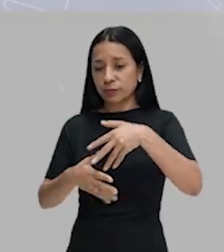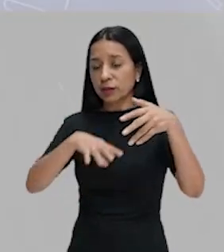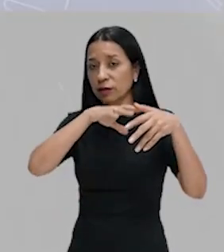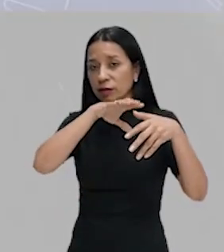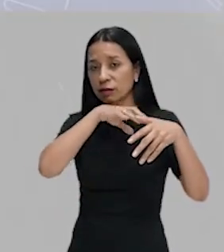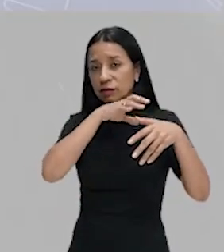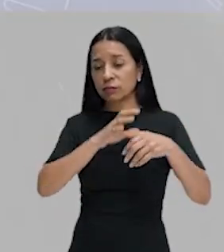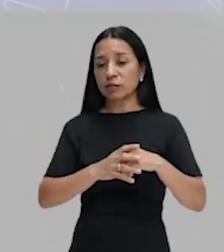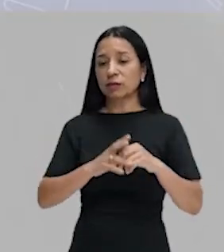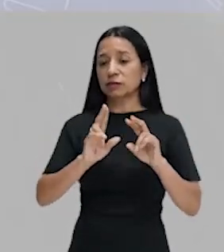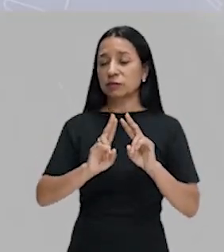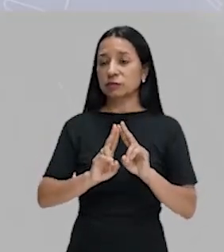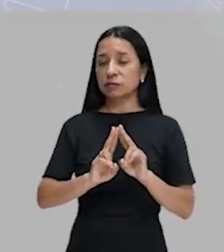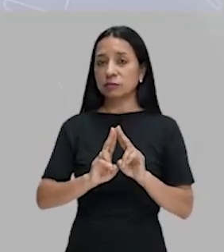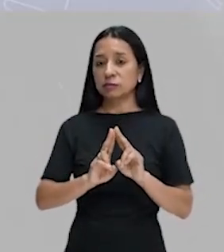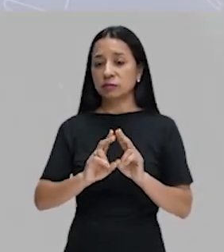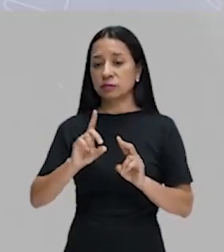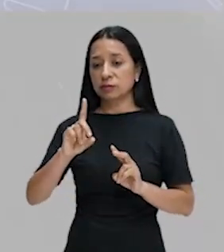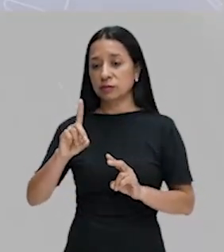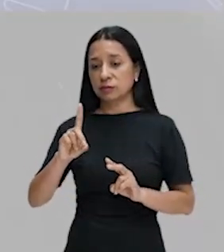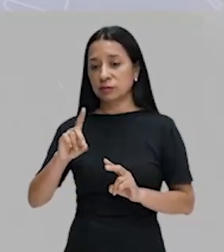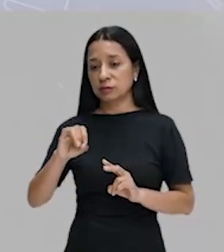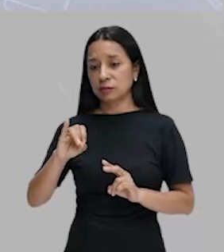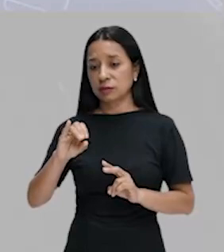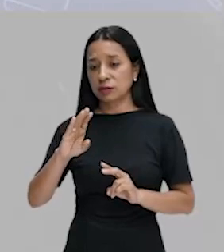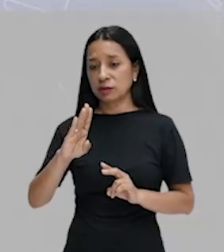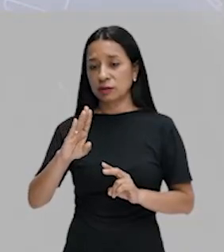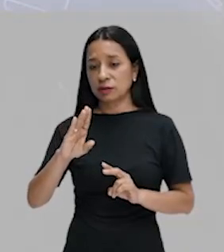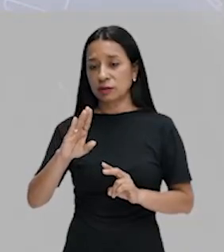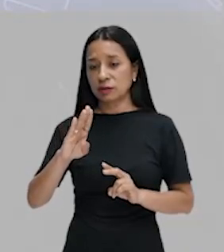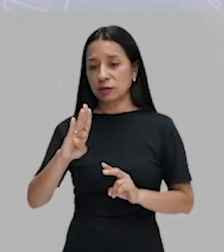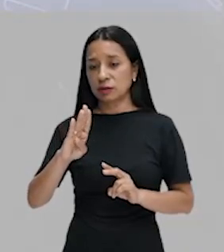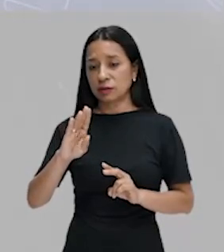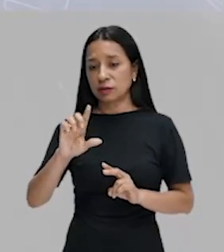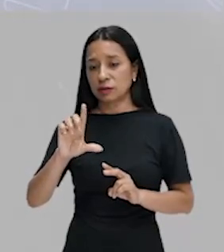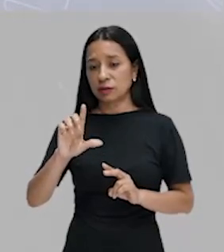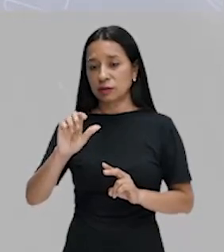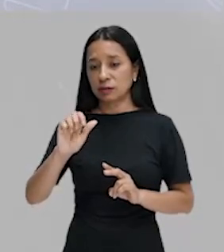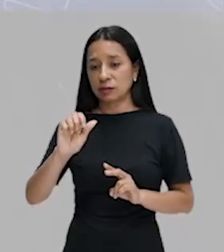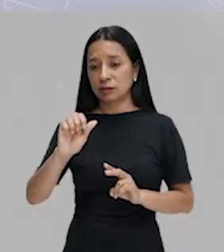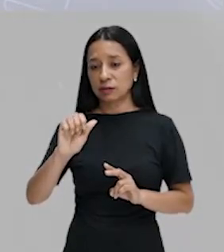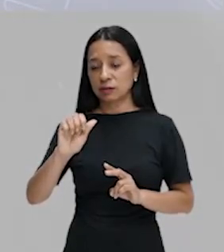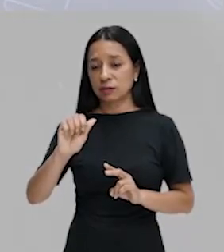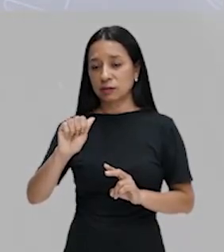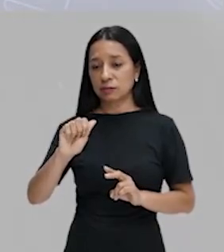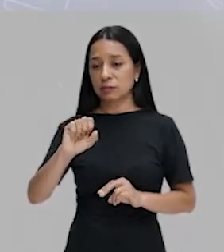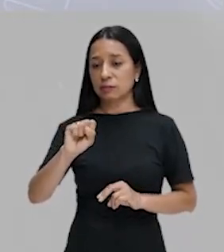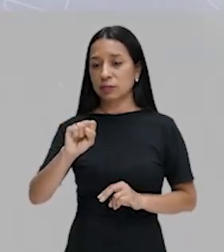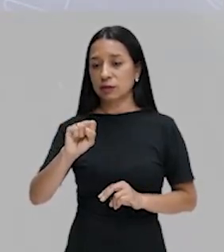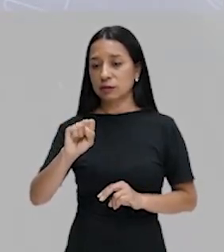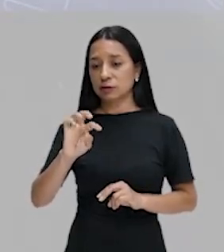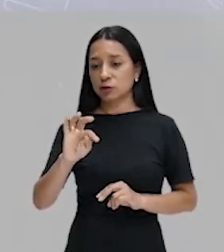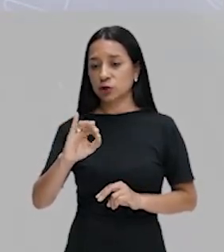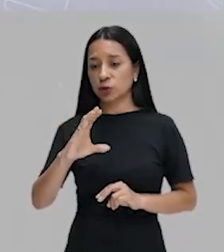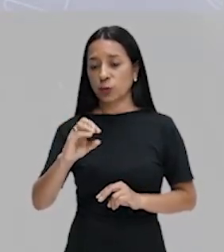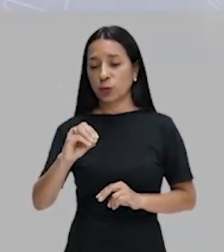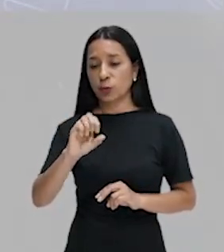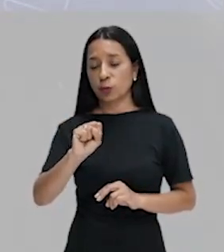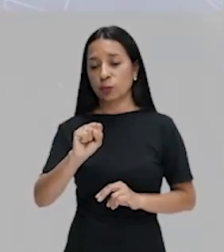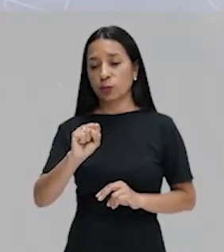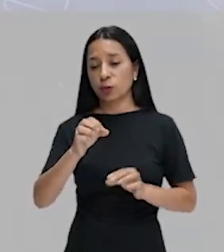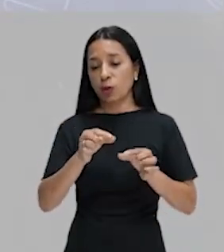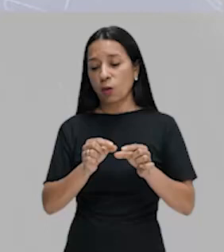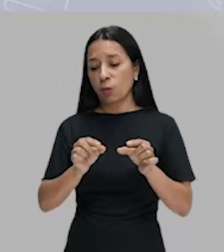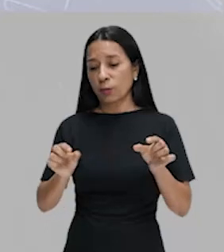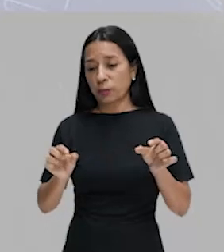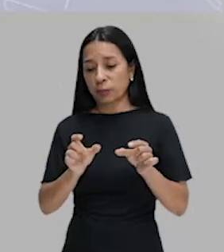são chamados de animais diblástico. Diblástico. Quer dizer o quê? Que durante o processo de formação